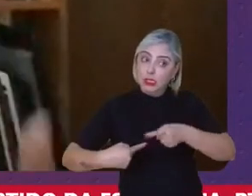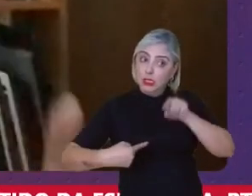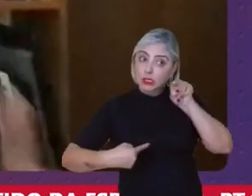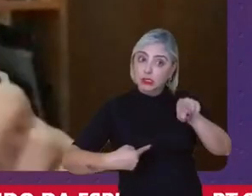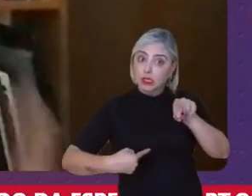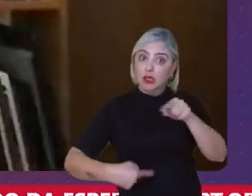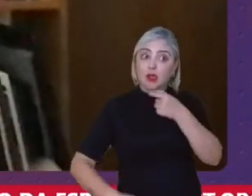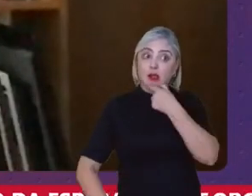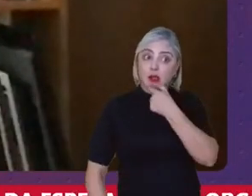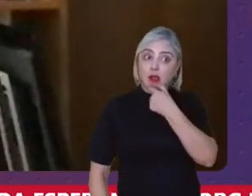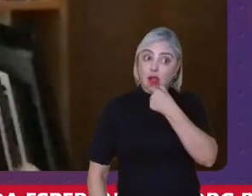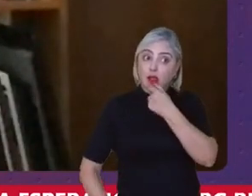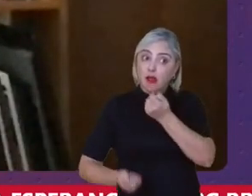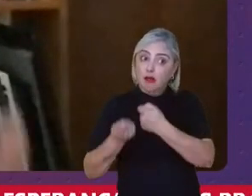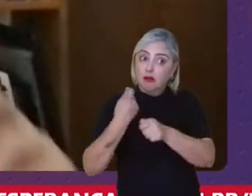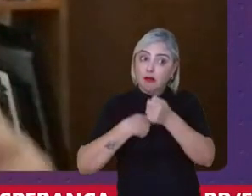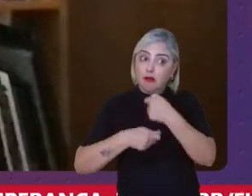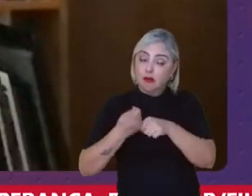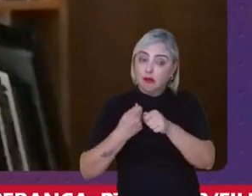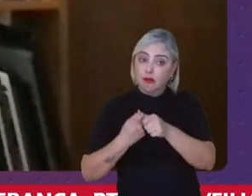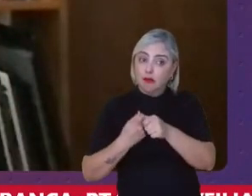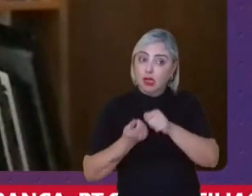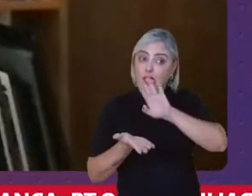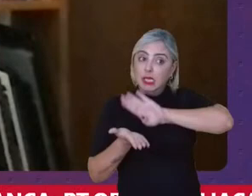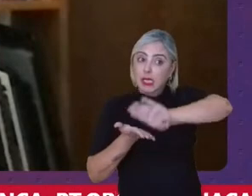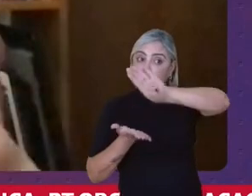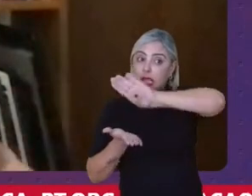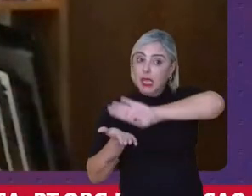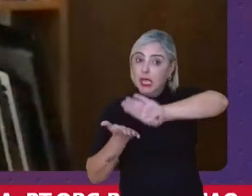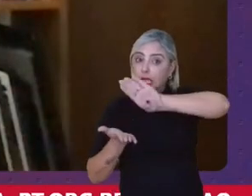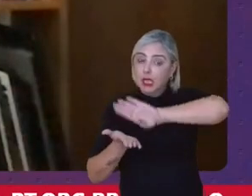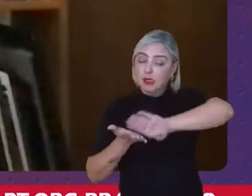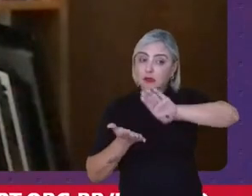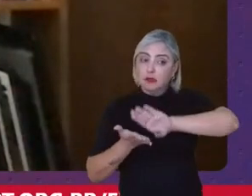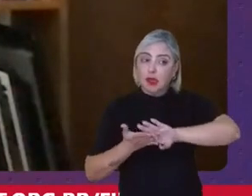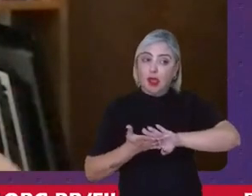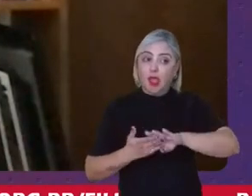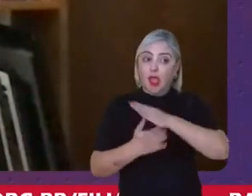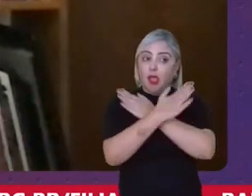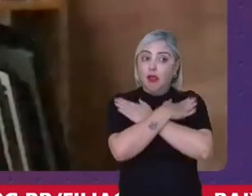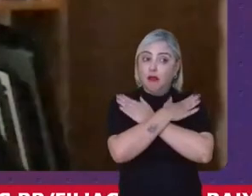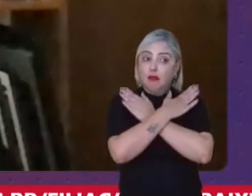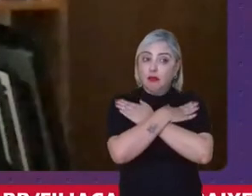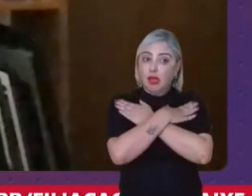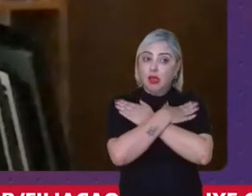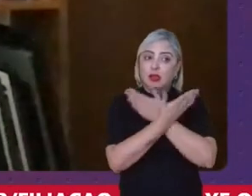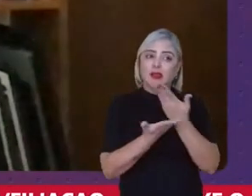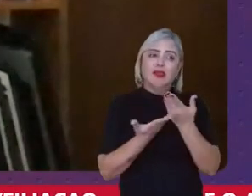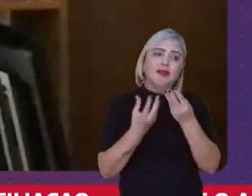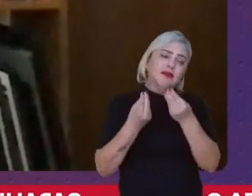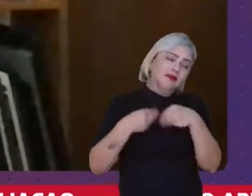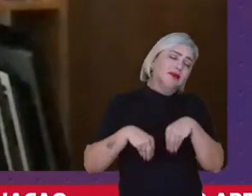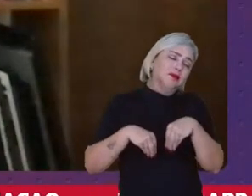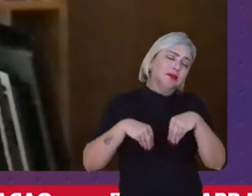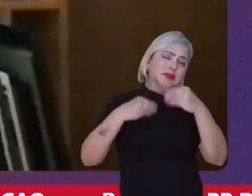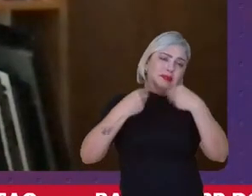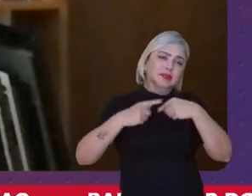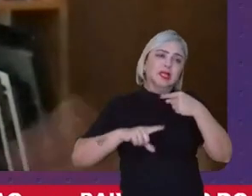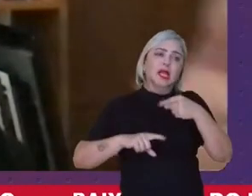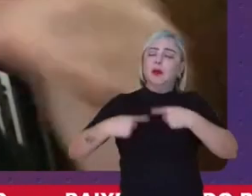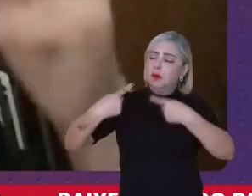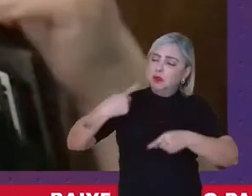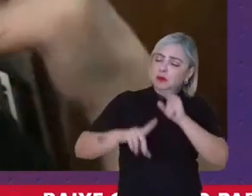dessa política econômica que exclui e gera desemprego e pelo desmonte nas políticas de